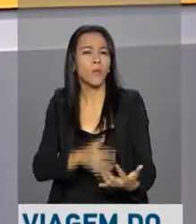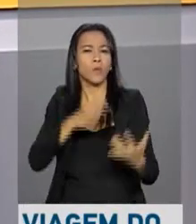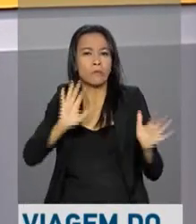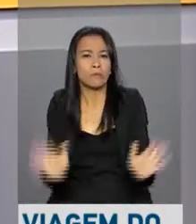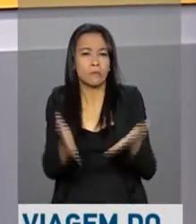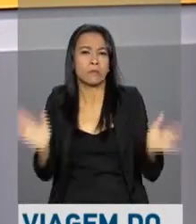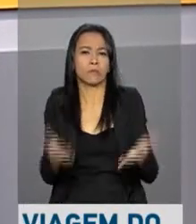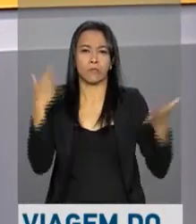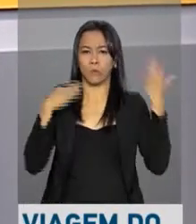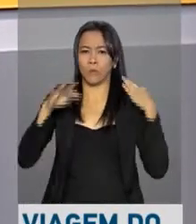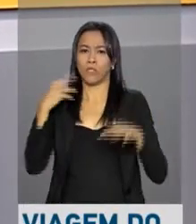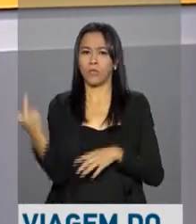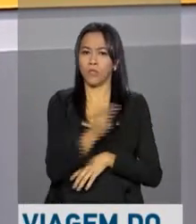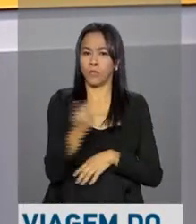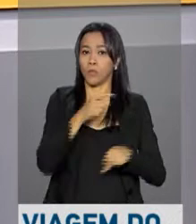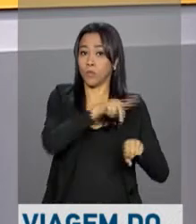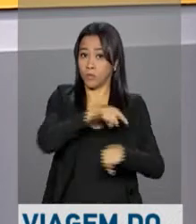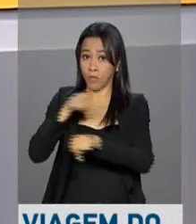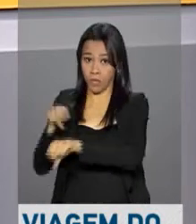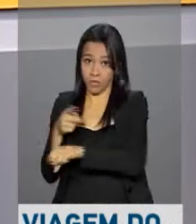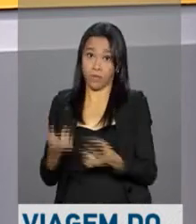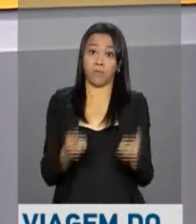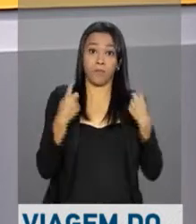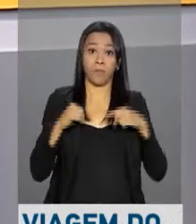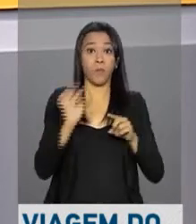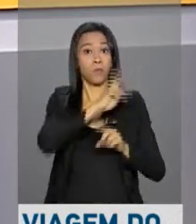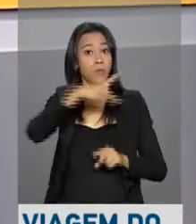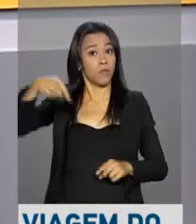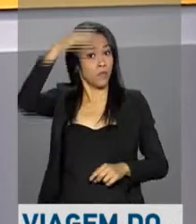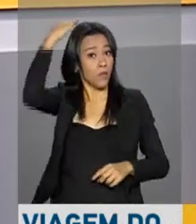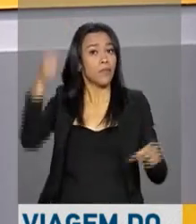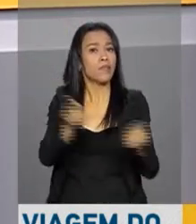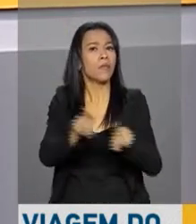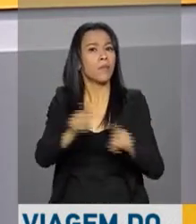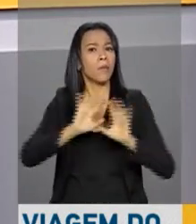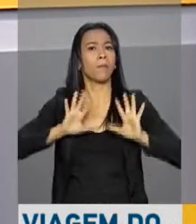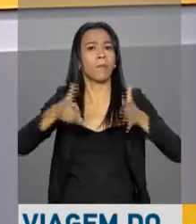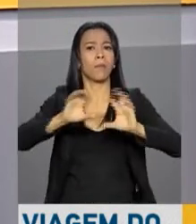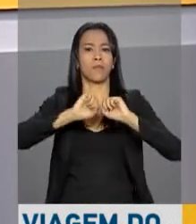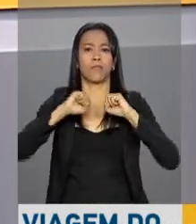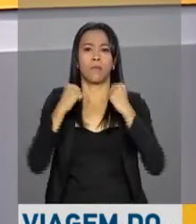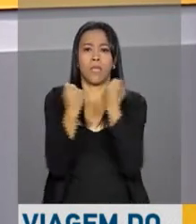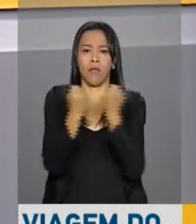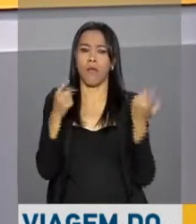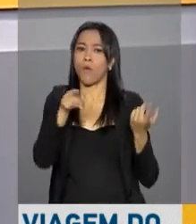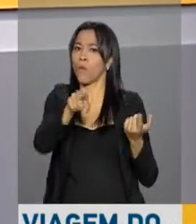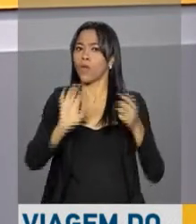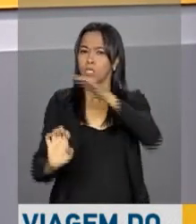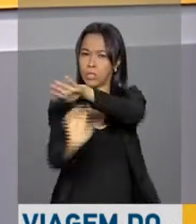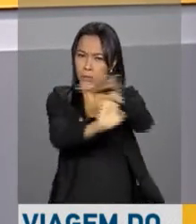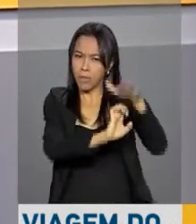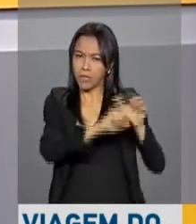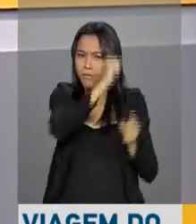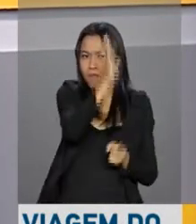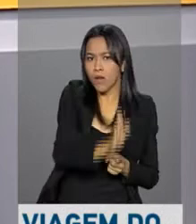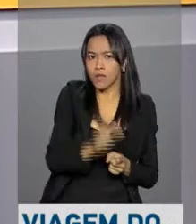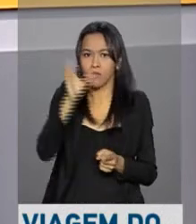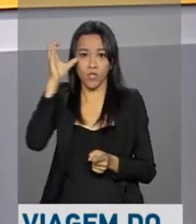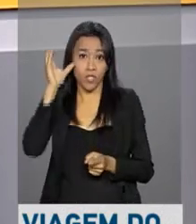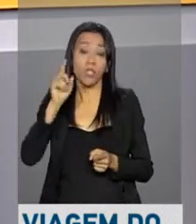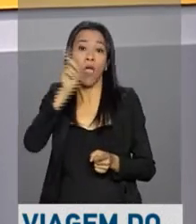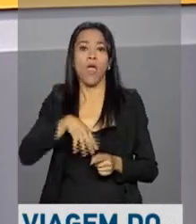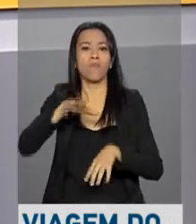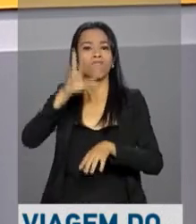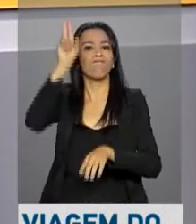turismo entre os dois países. O presidente Michel Temer também participou do Seminário Empresarial Brasil-China, promovido pela